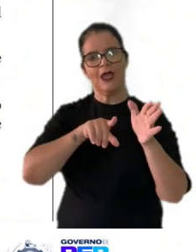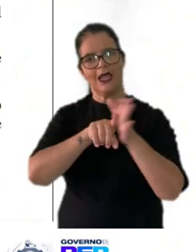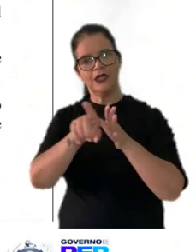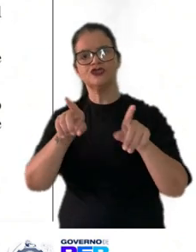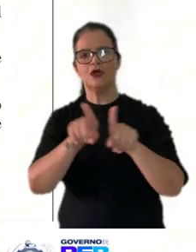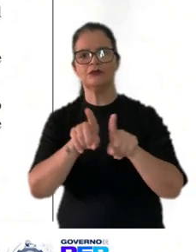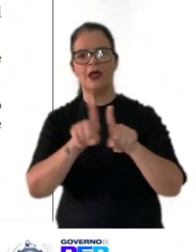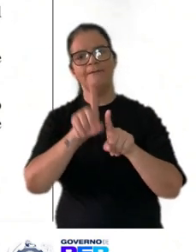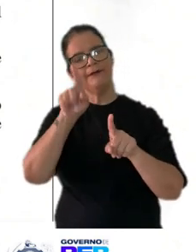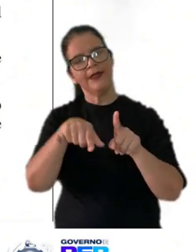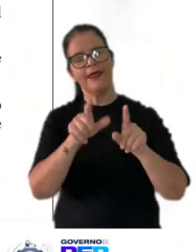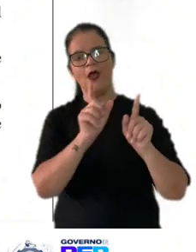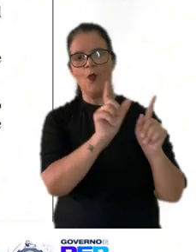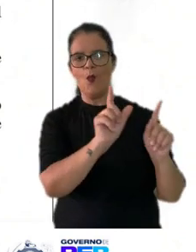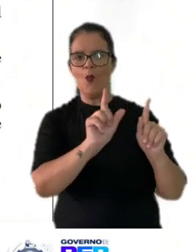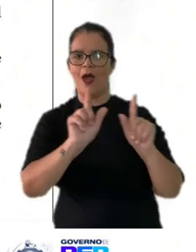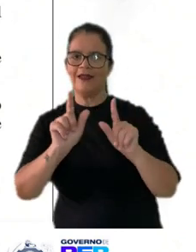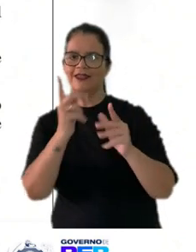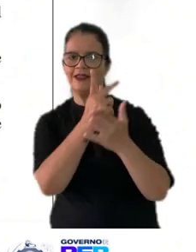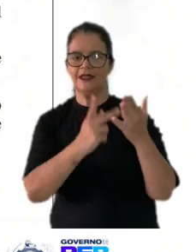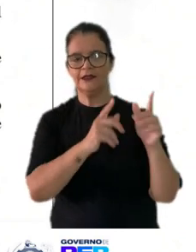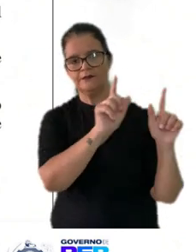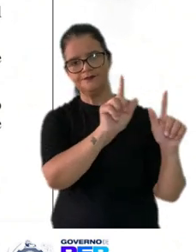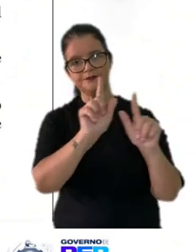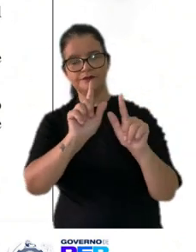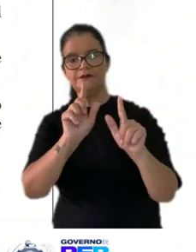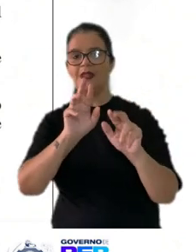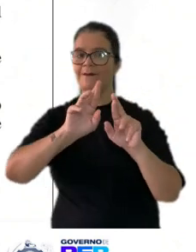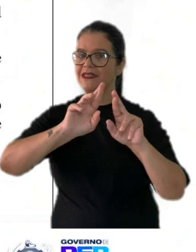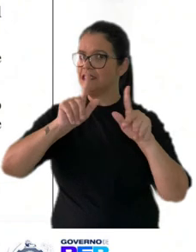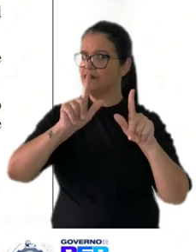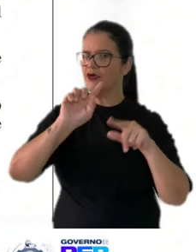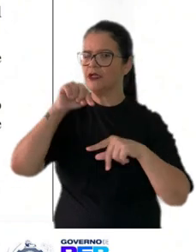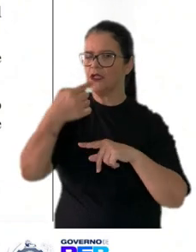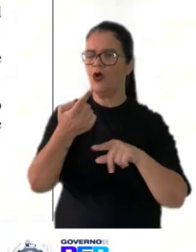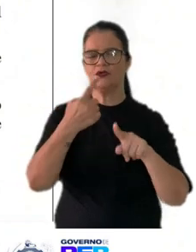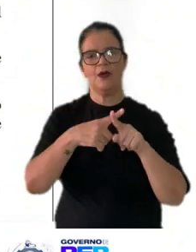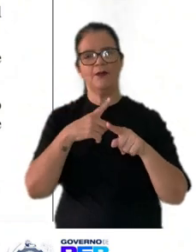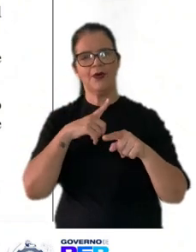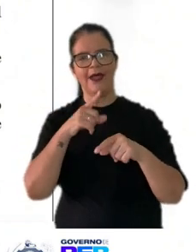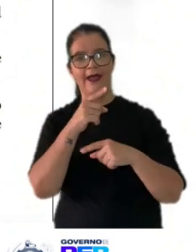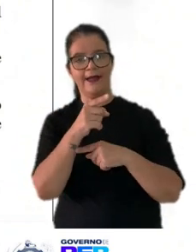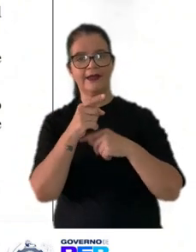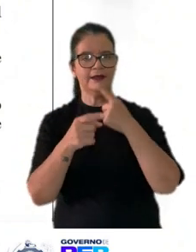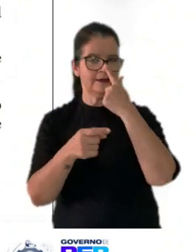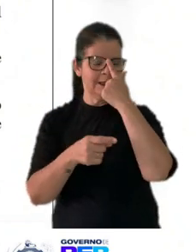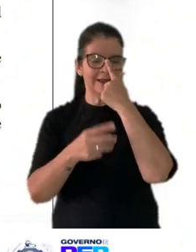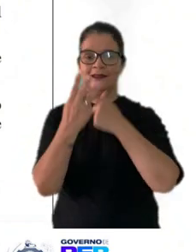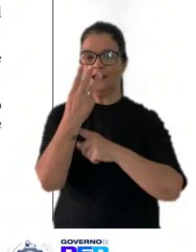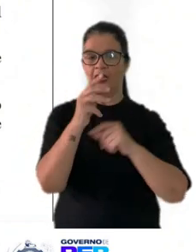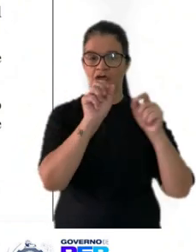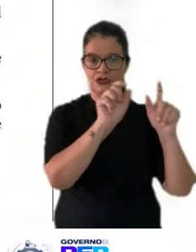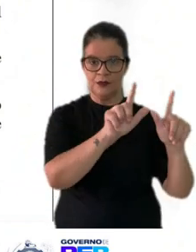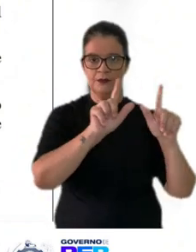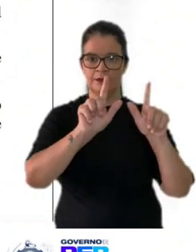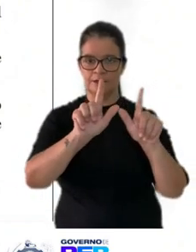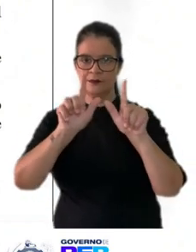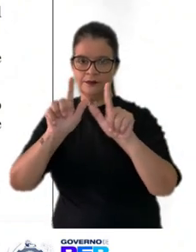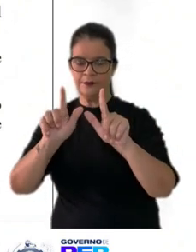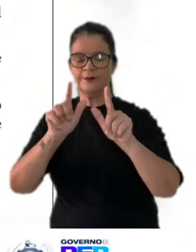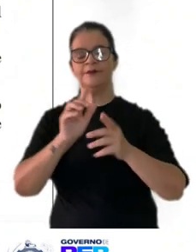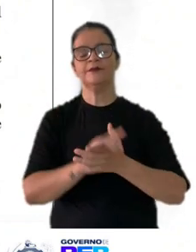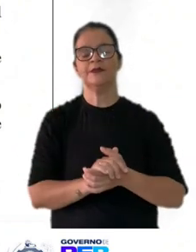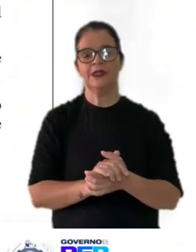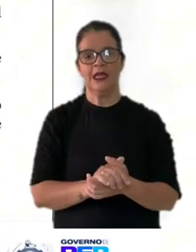tirinha mas essa tirinha ela é diferente da outra porque aqui a gente tem três quadrinhos a gente tem